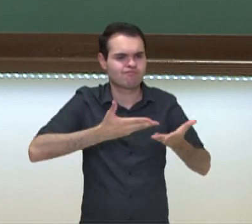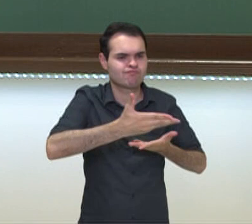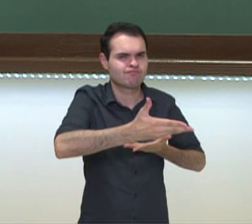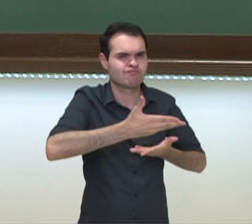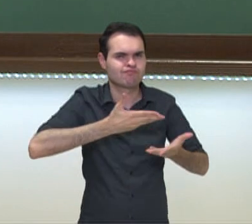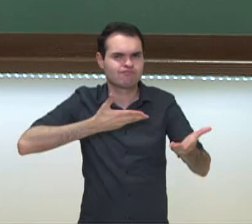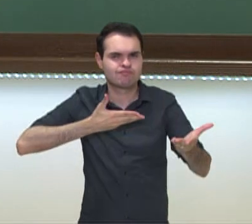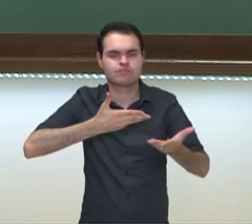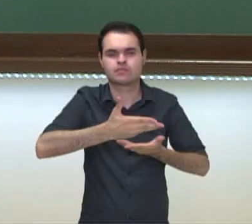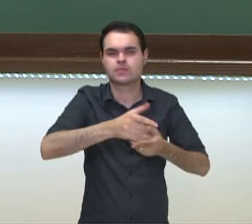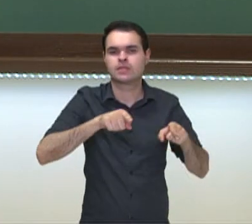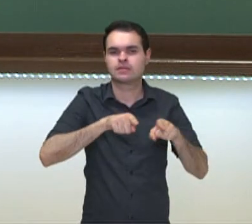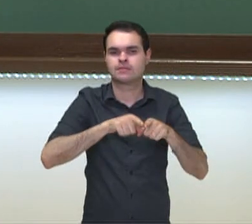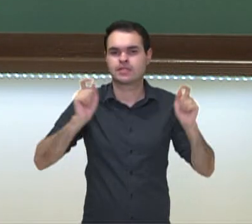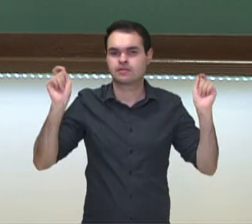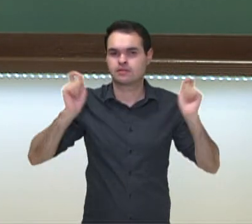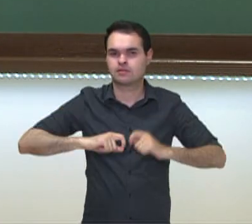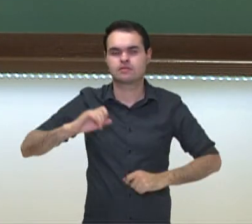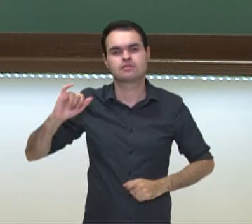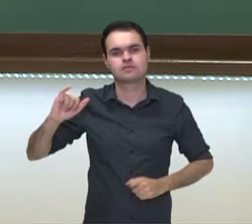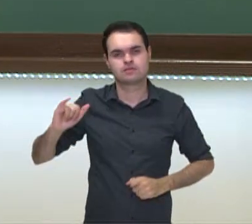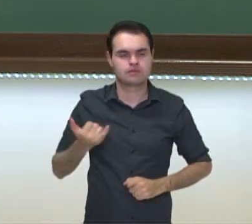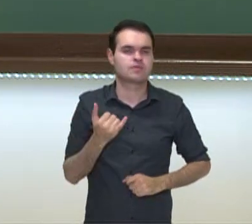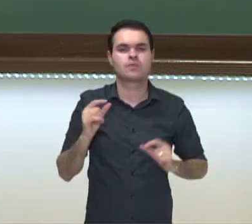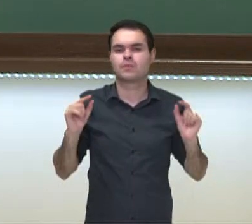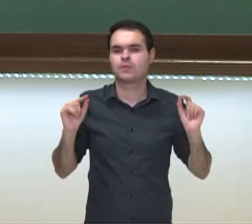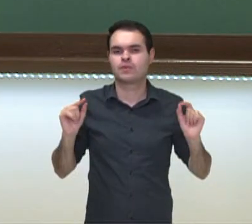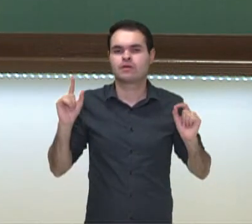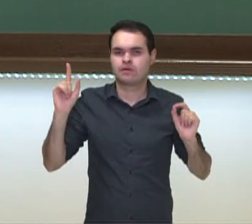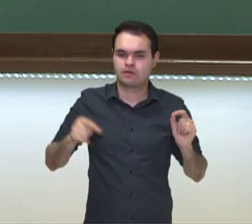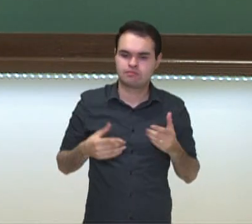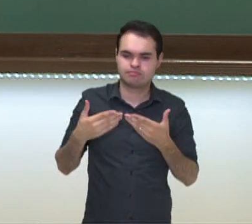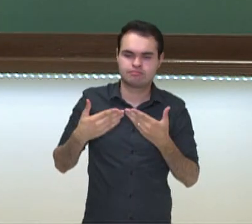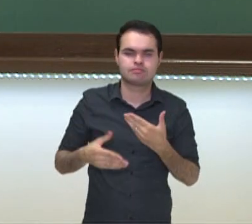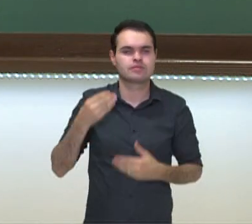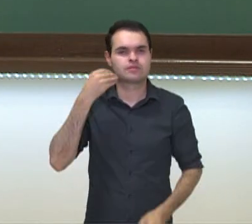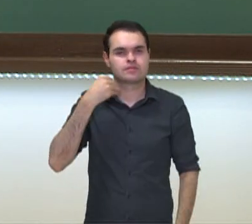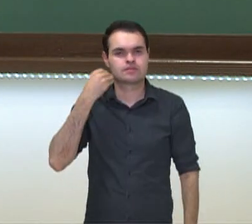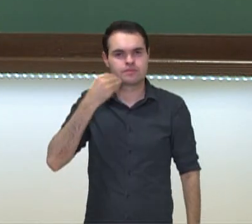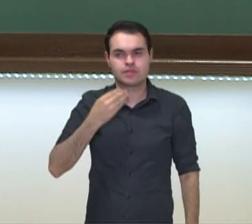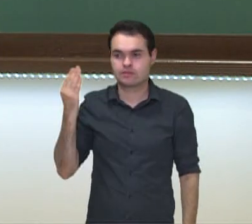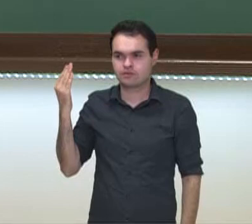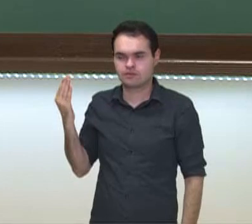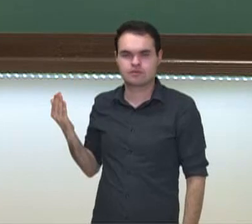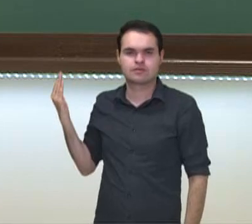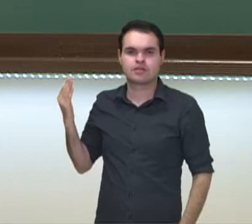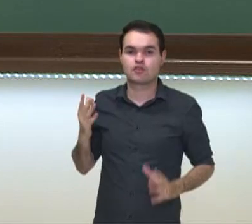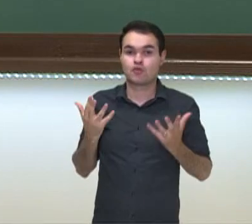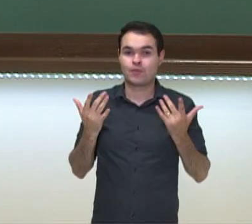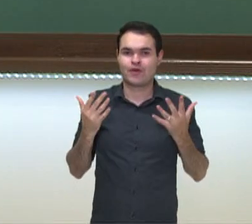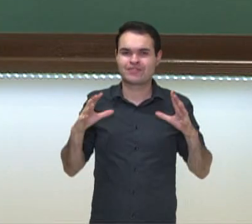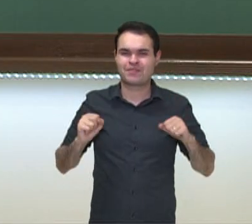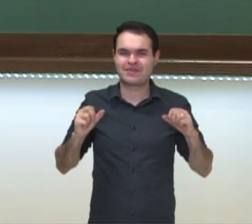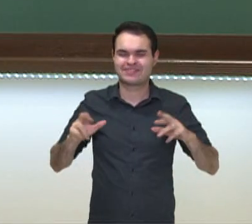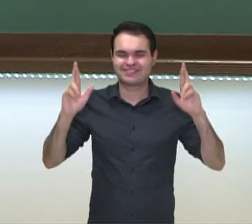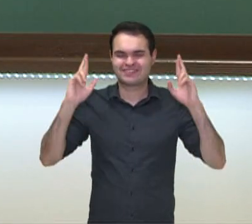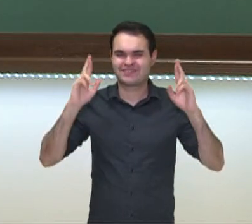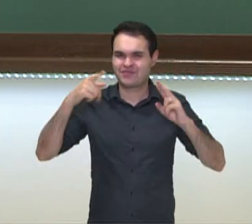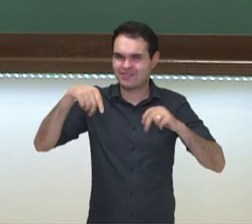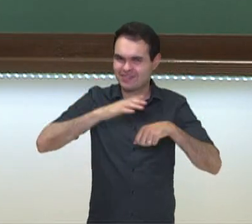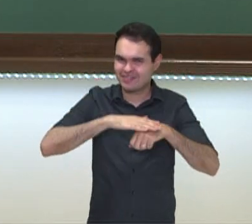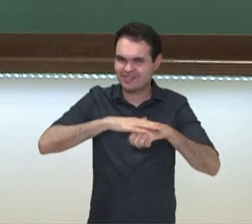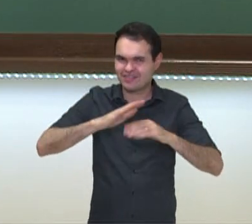e com certeza podemos aproveitar muito a partir dessa experiência aqui do Mão na Massa. Espero que vocês façam